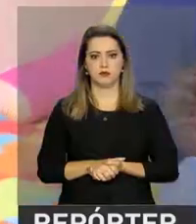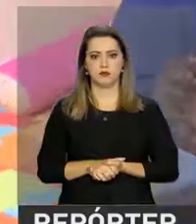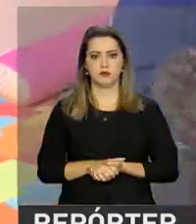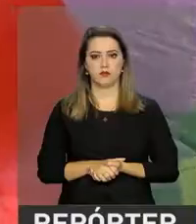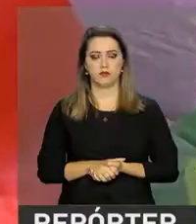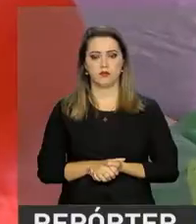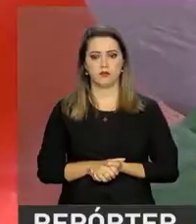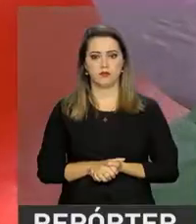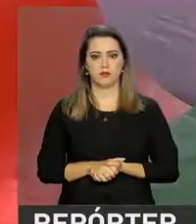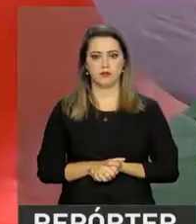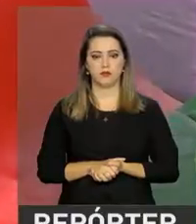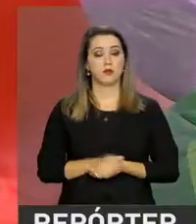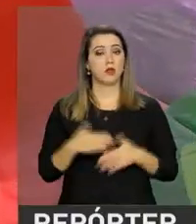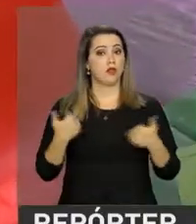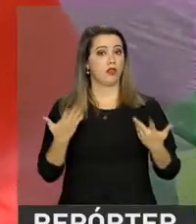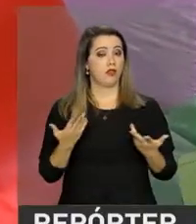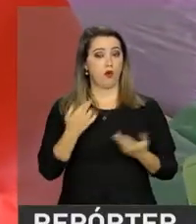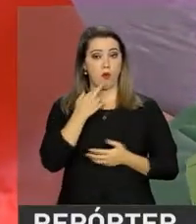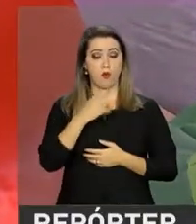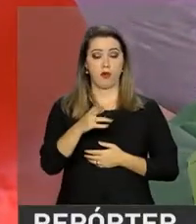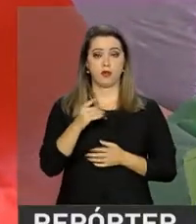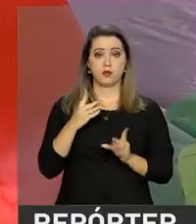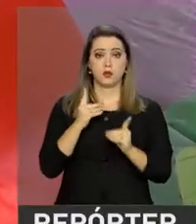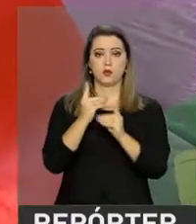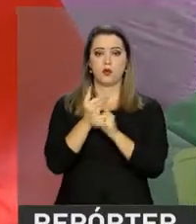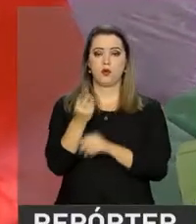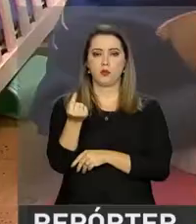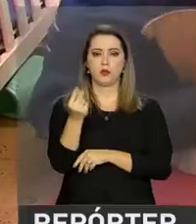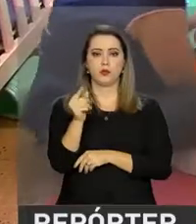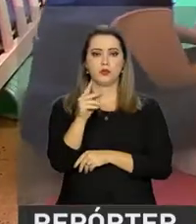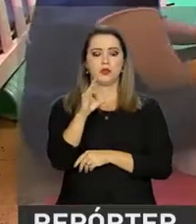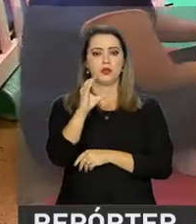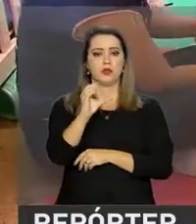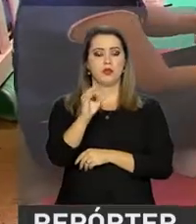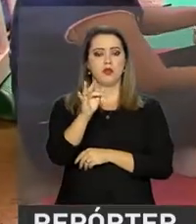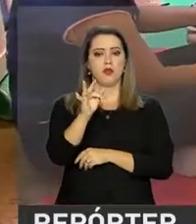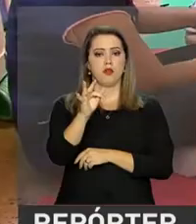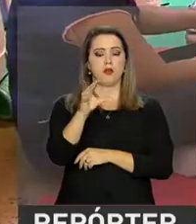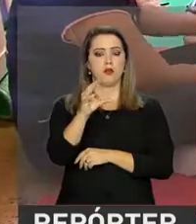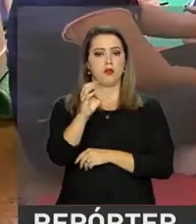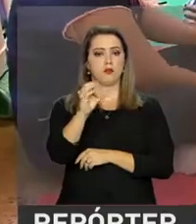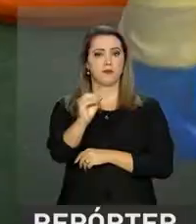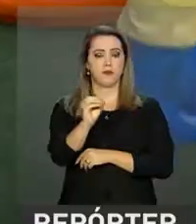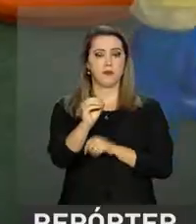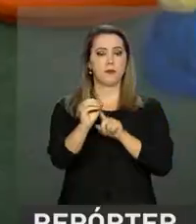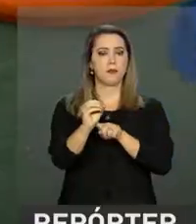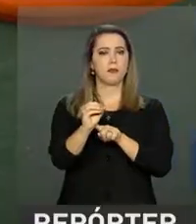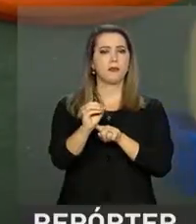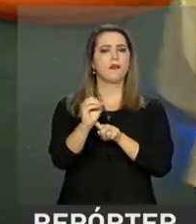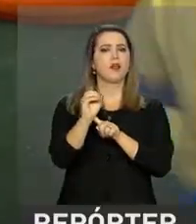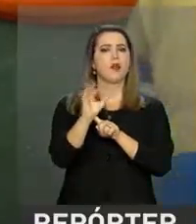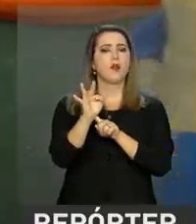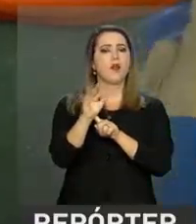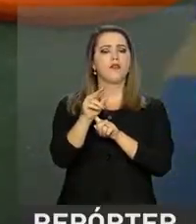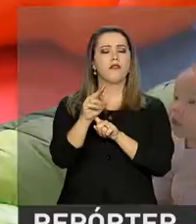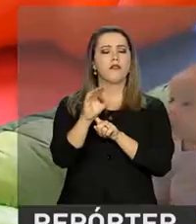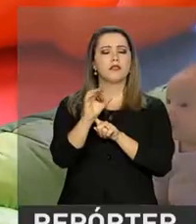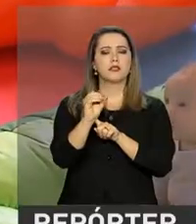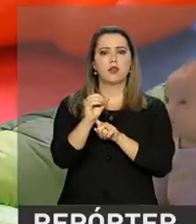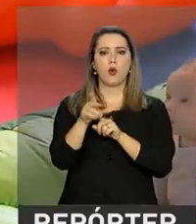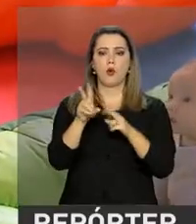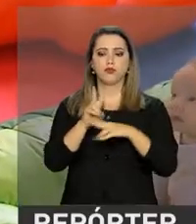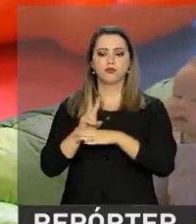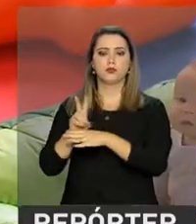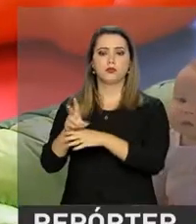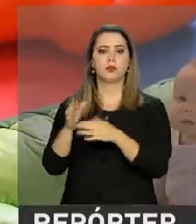a solução da noite encontrou no fundo constitucional de financiamento do centro-oeste e o negócio deu tão certo que